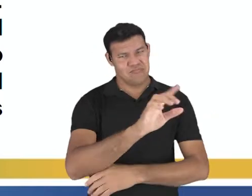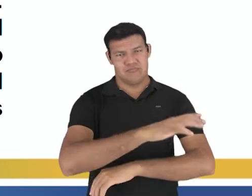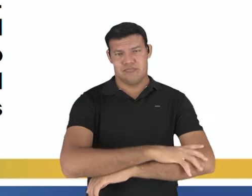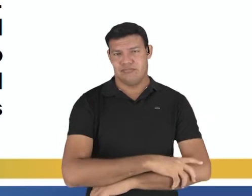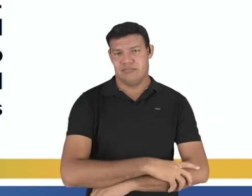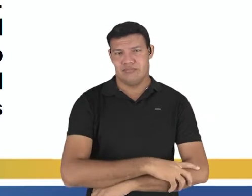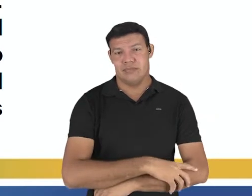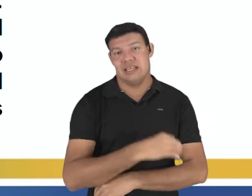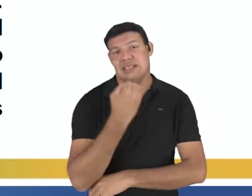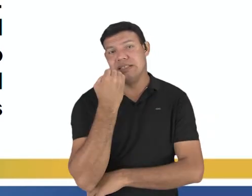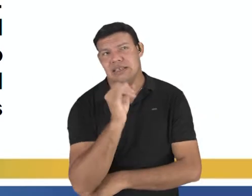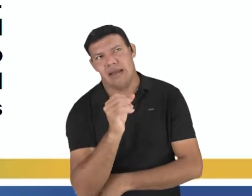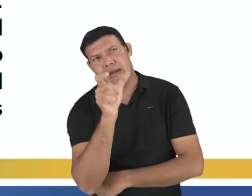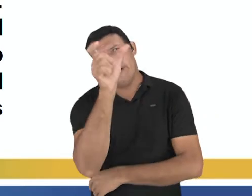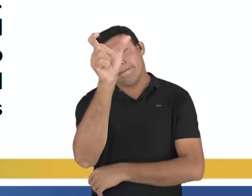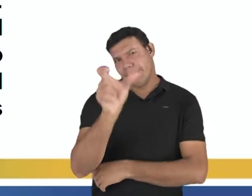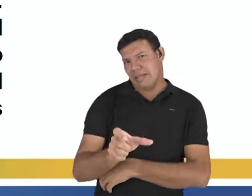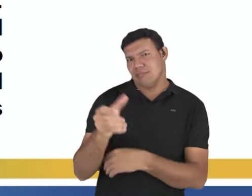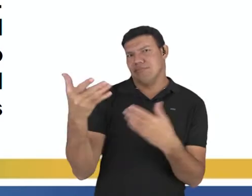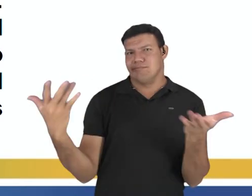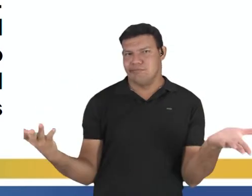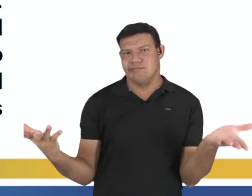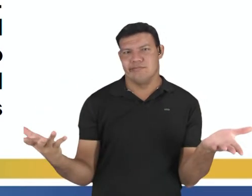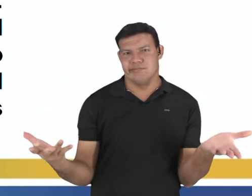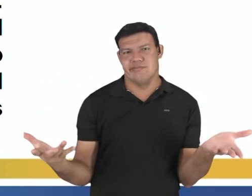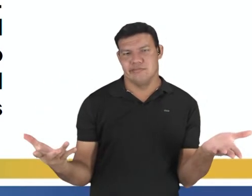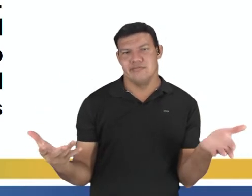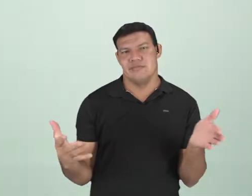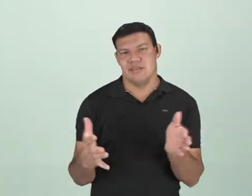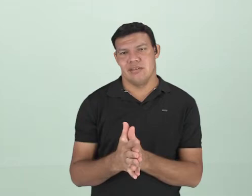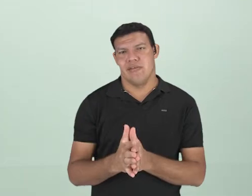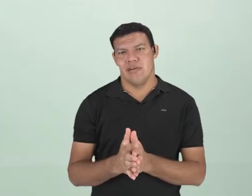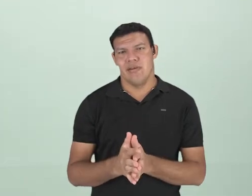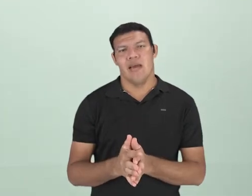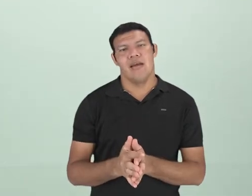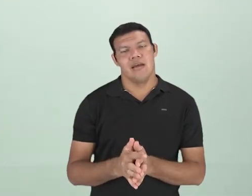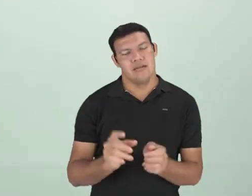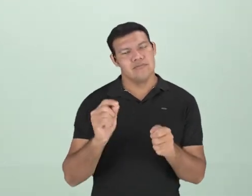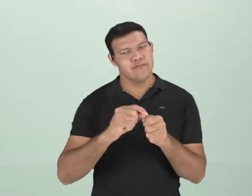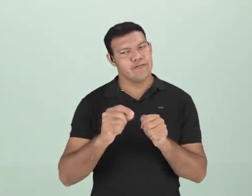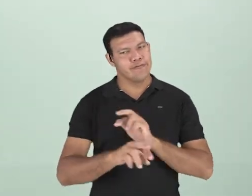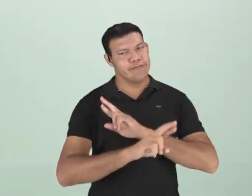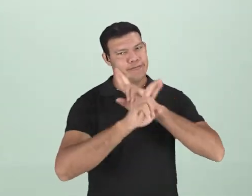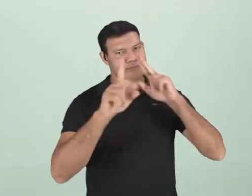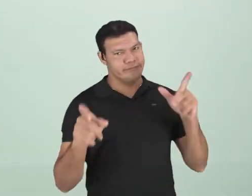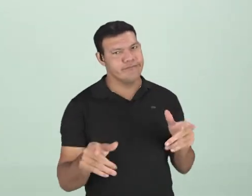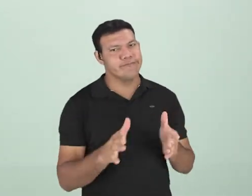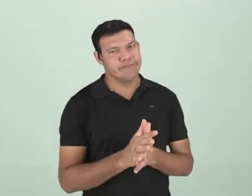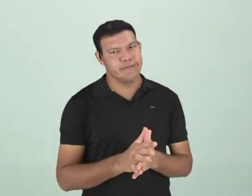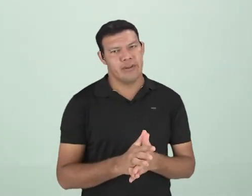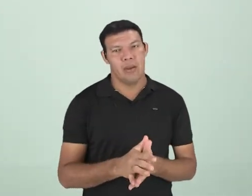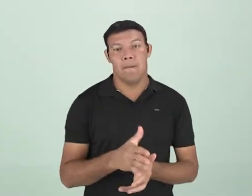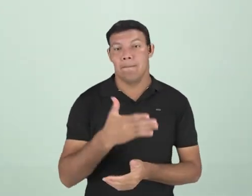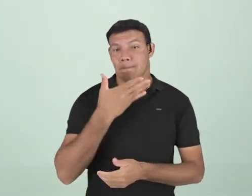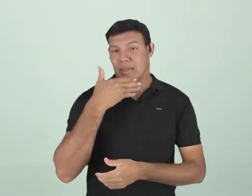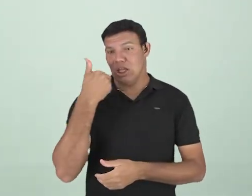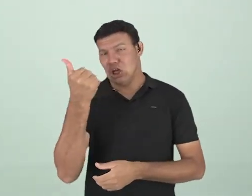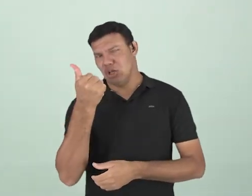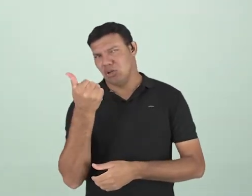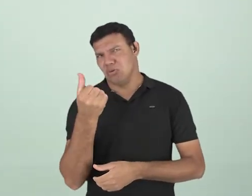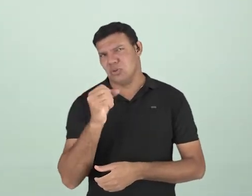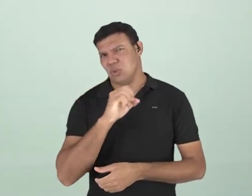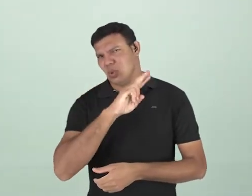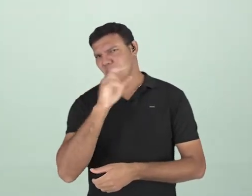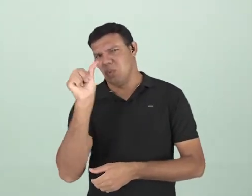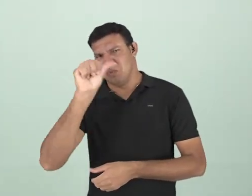jeito. Ah, mas se eu fosse esse personagem, eu faria de outra forma. Seria melhor ou seria pior? Seria